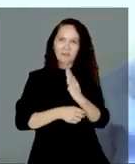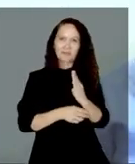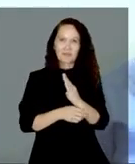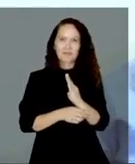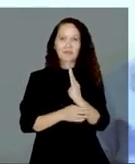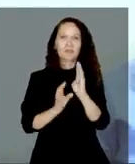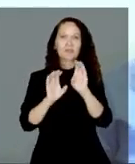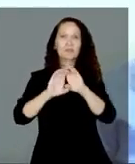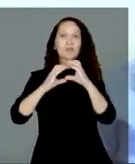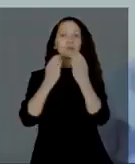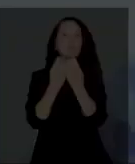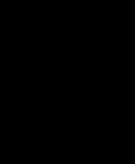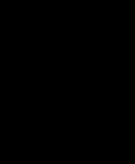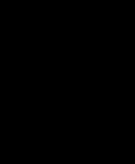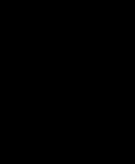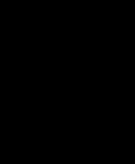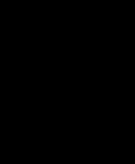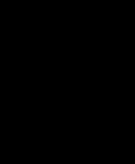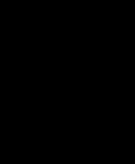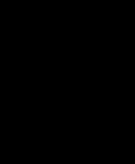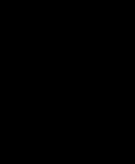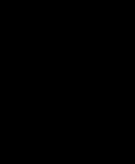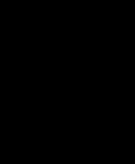Somente a luta